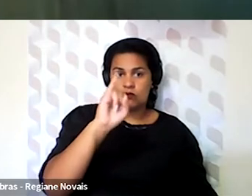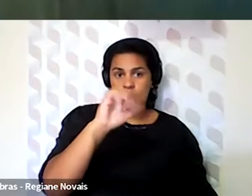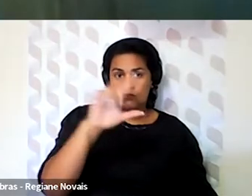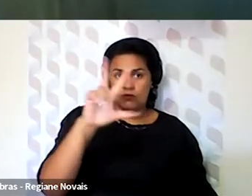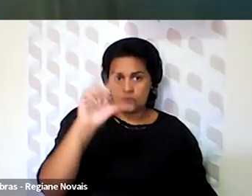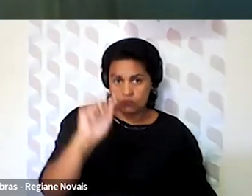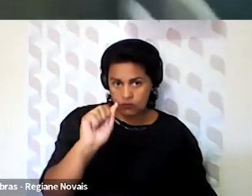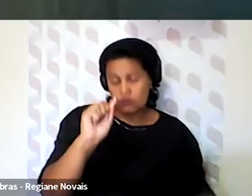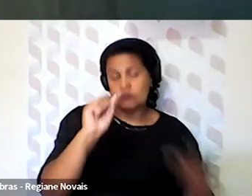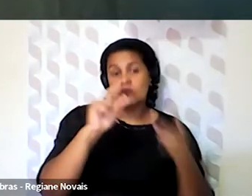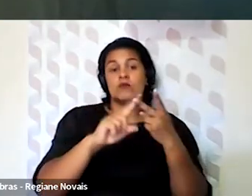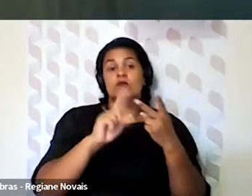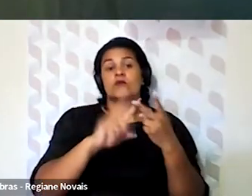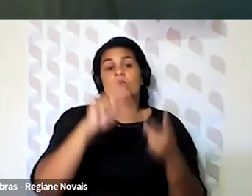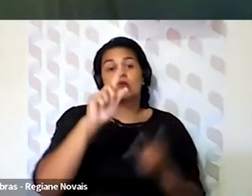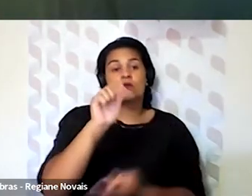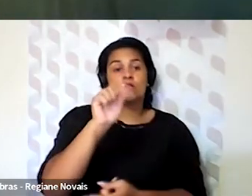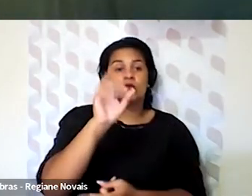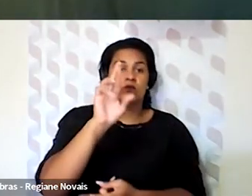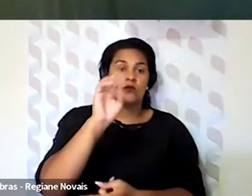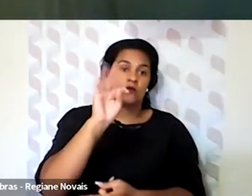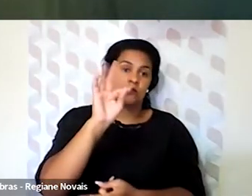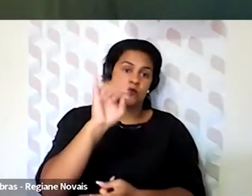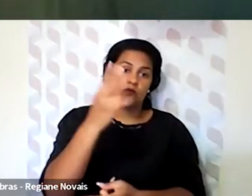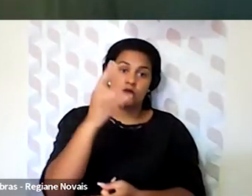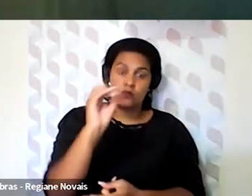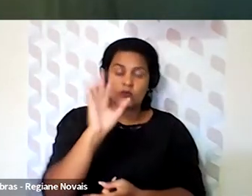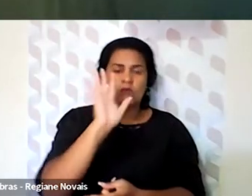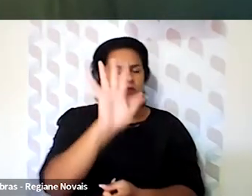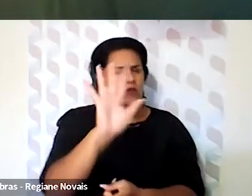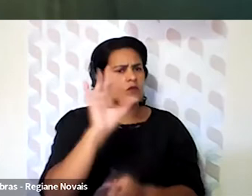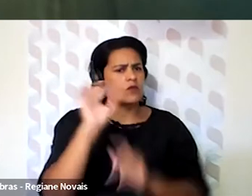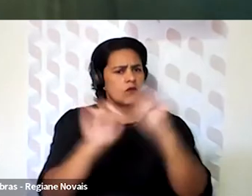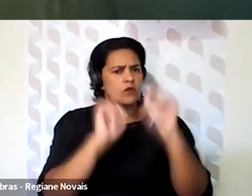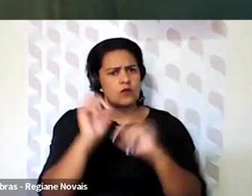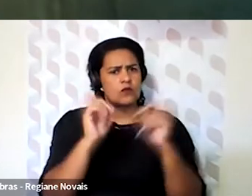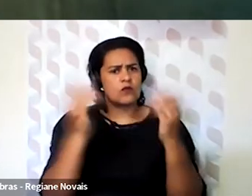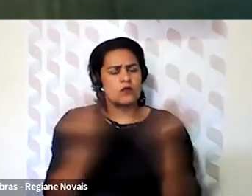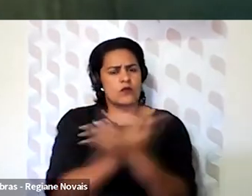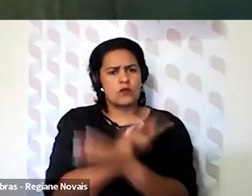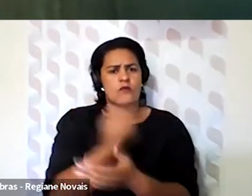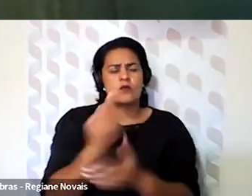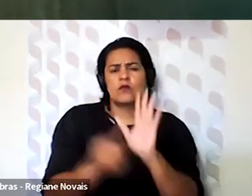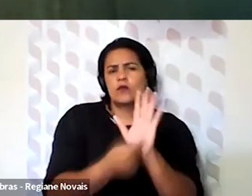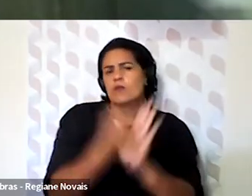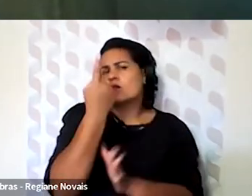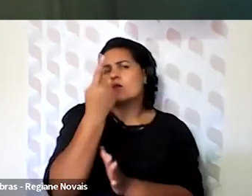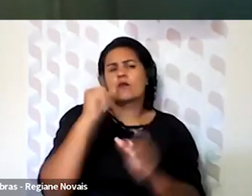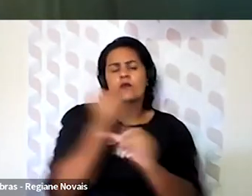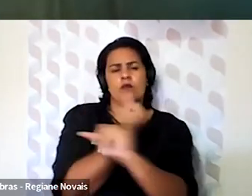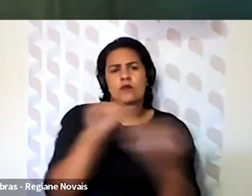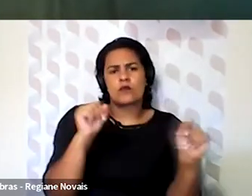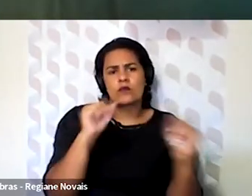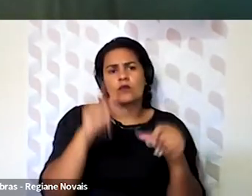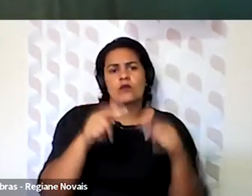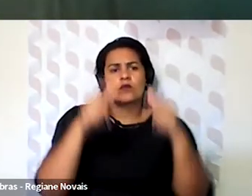eleição, né, que evangélicos ou que a igreja se torna essa, né, esse lugar principal,